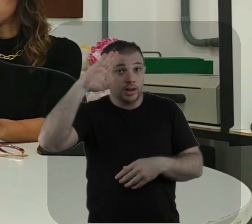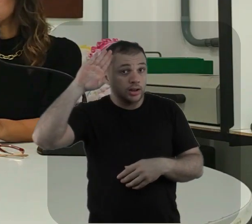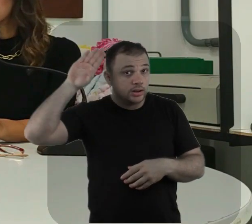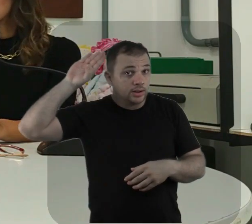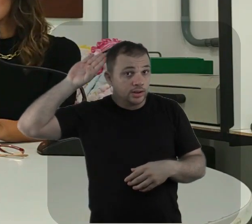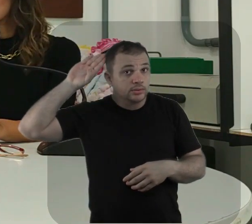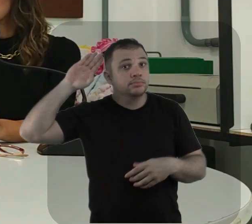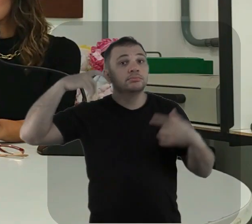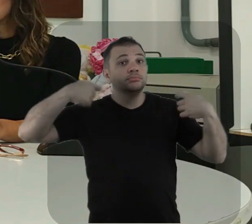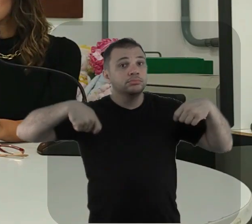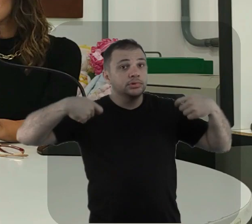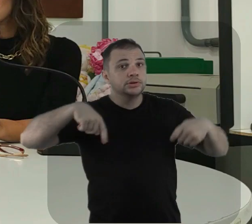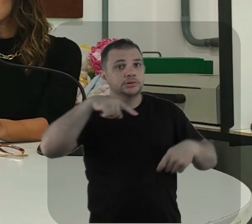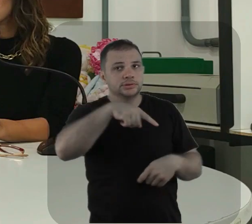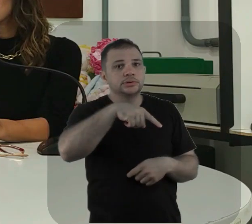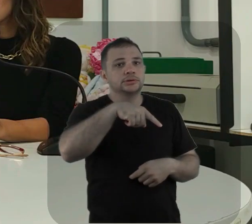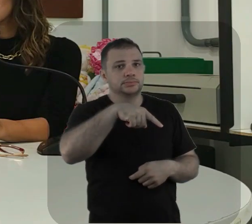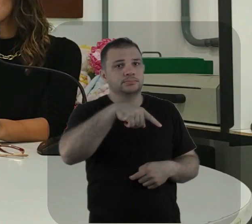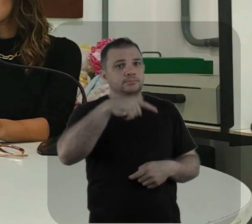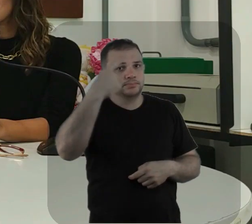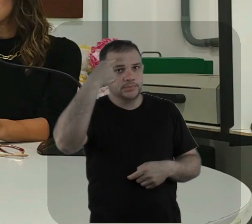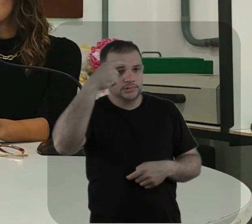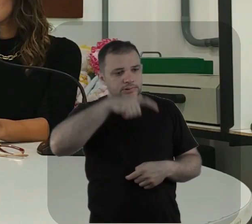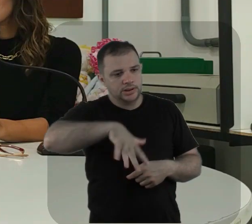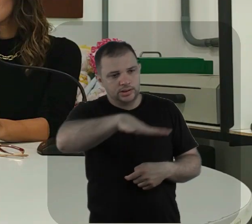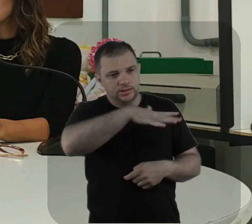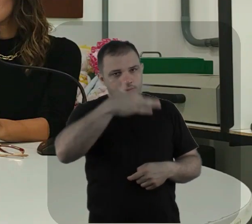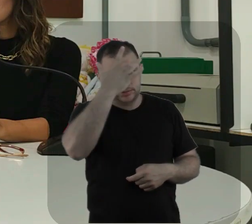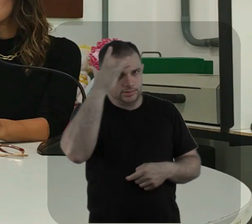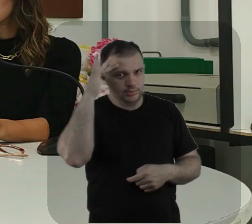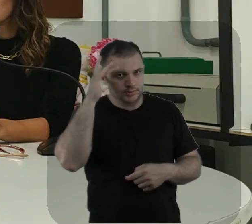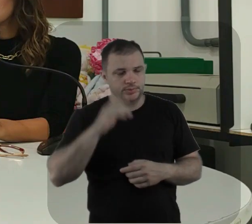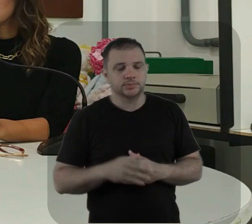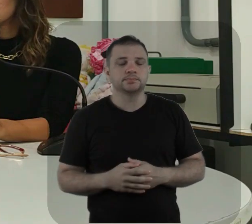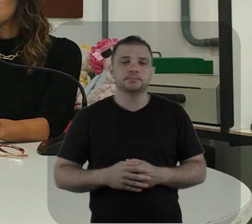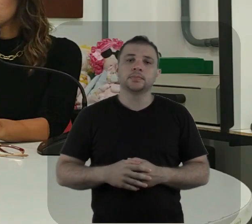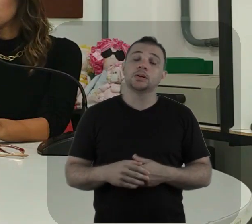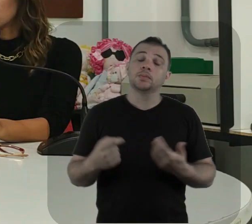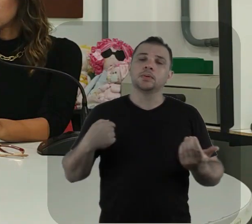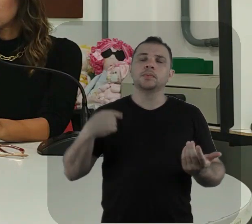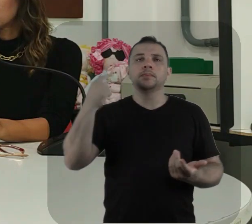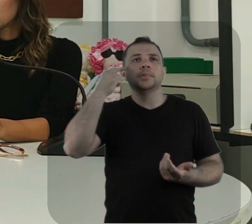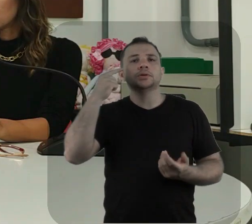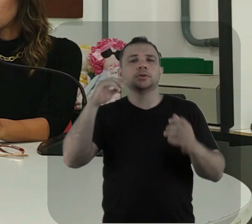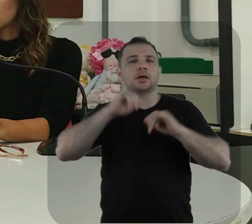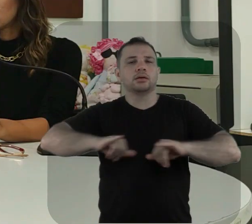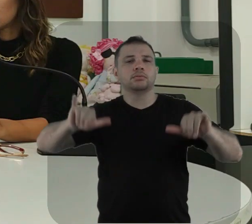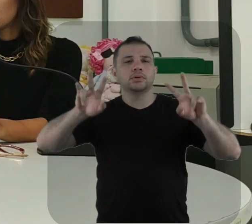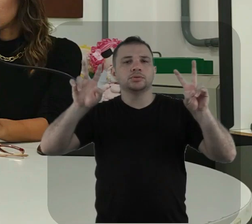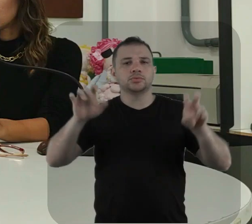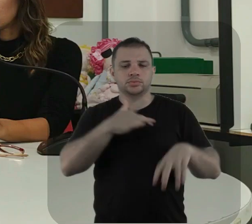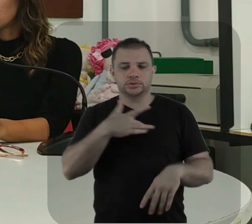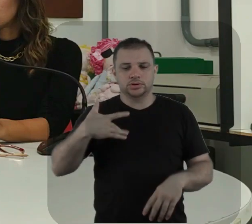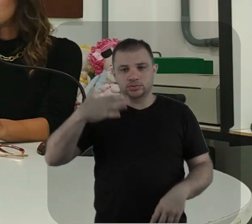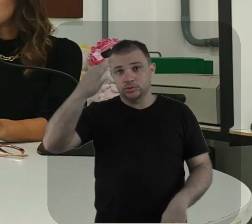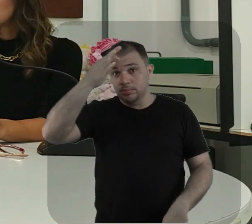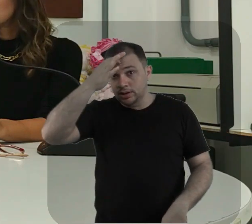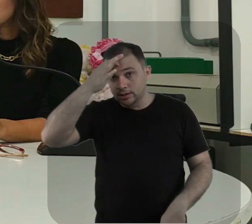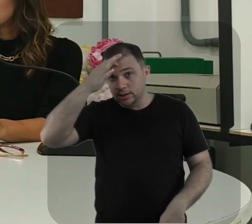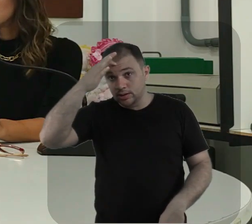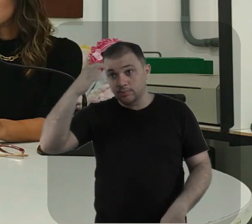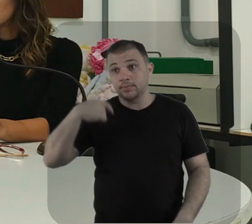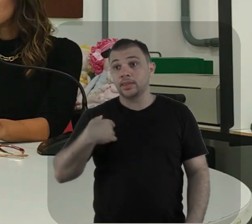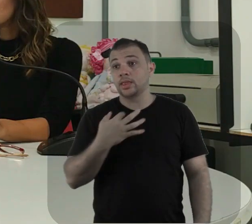essas pessoas. Então, eu penso que essa campanha também da saúde mental, e para mim a saúde mental está muito